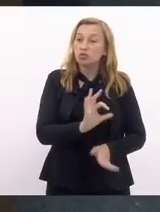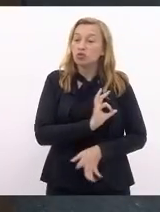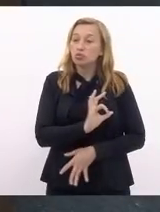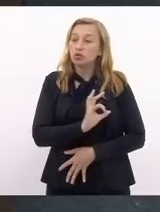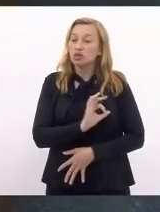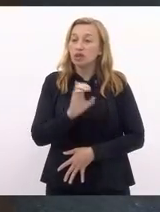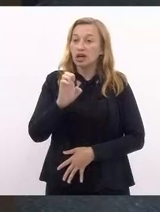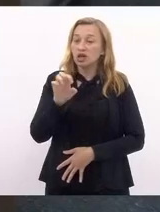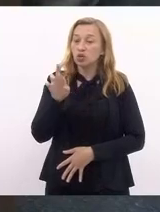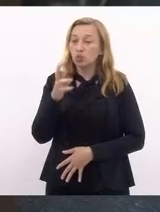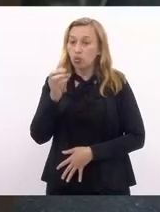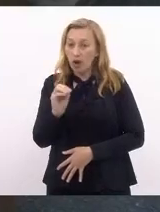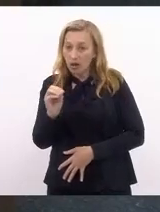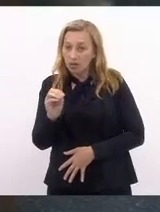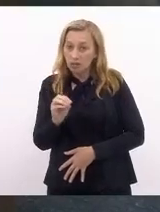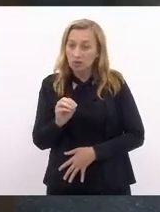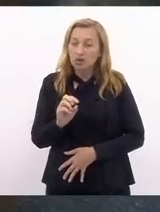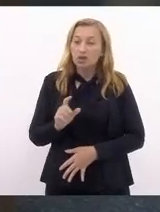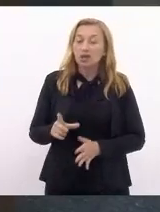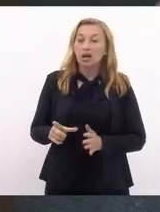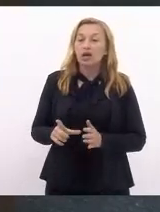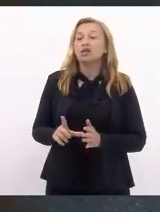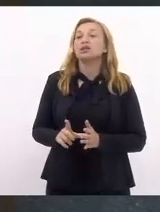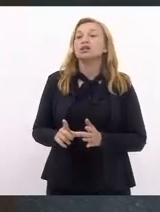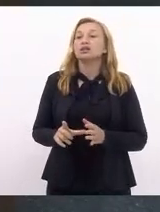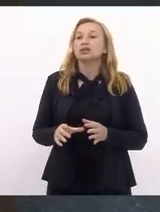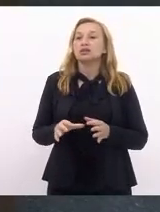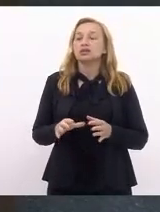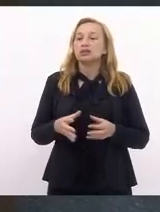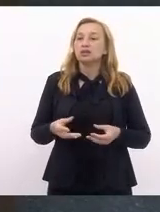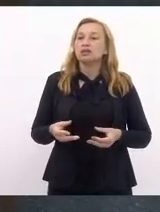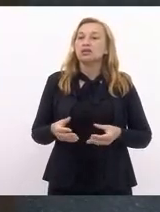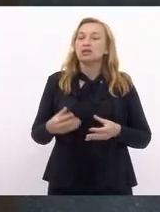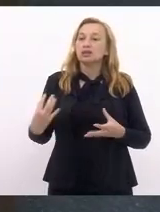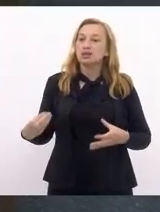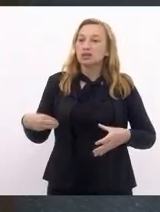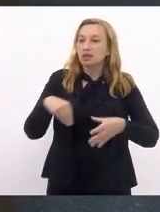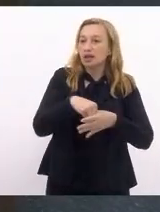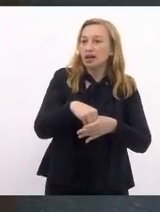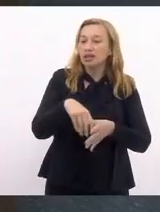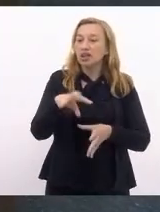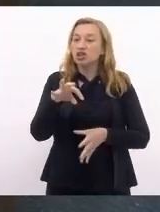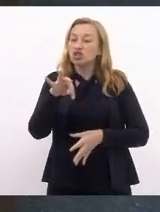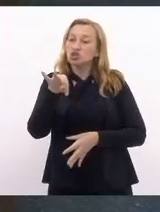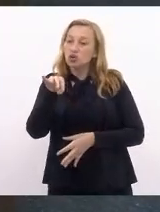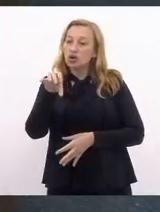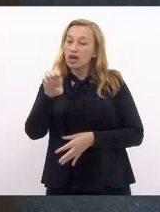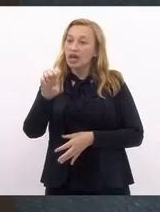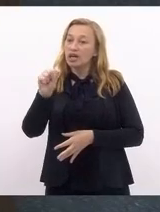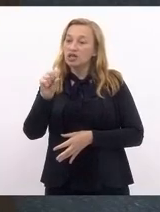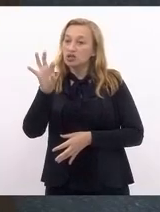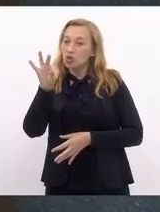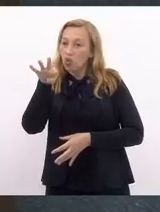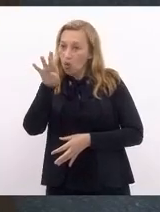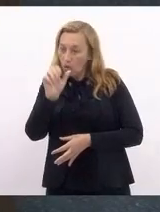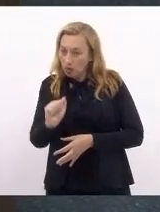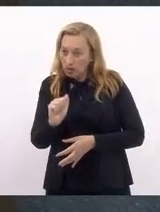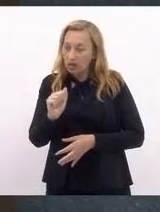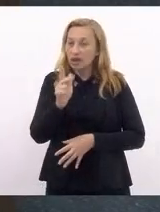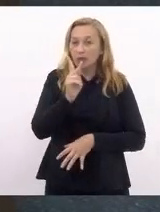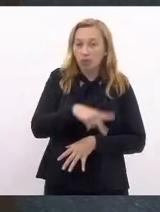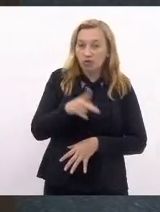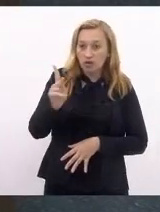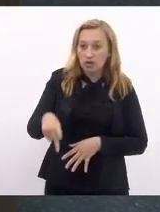além de integrar a escolta da Xuxa a cabeça civil era instrutor de Diego era